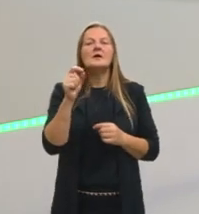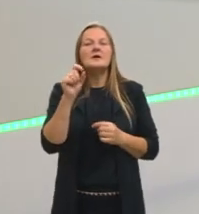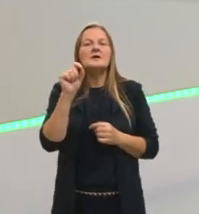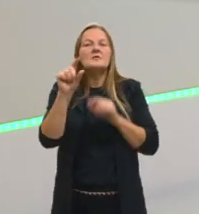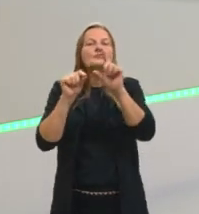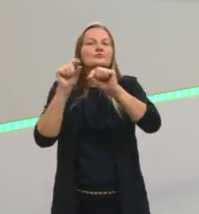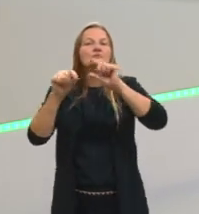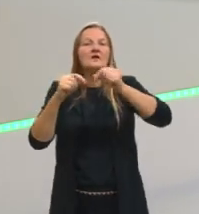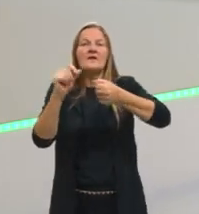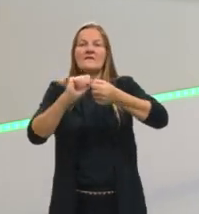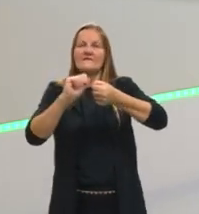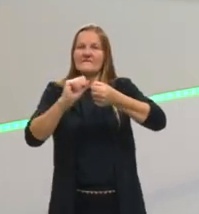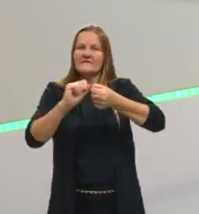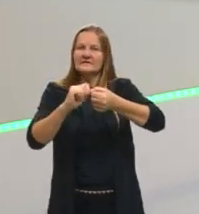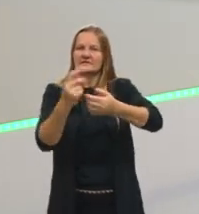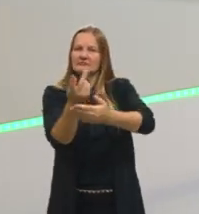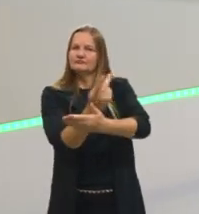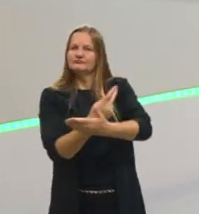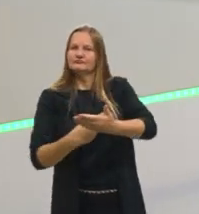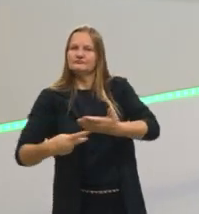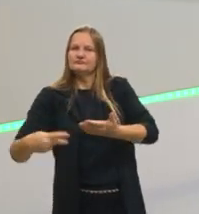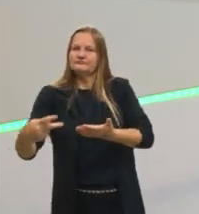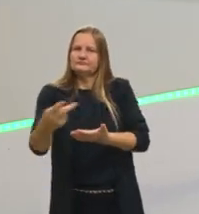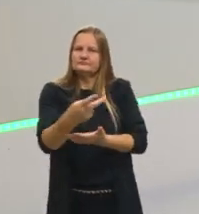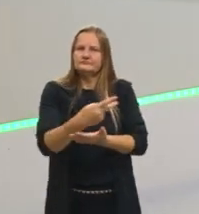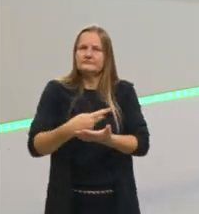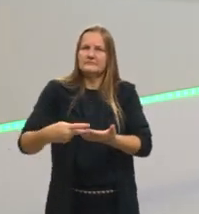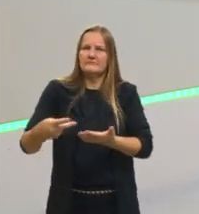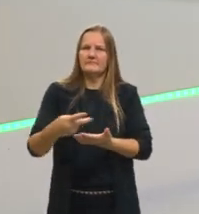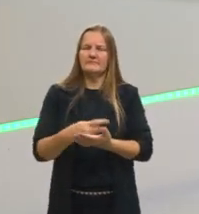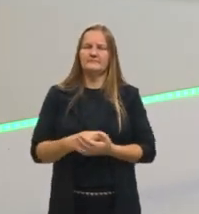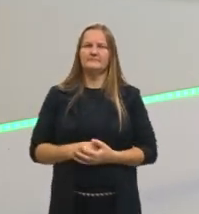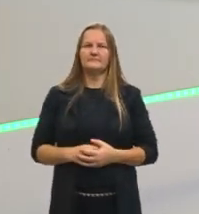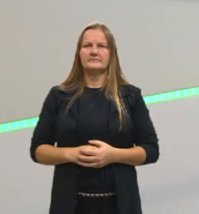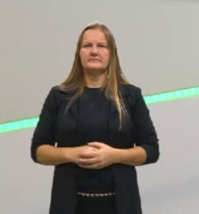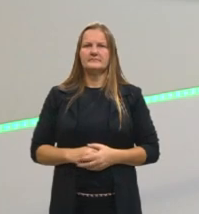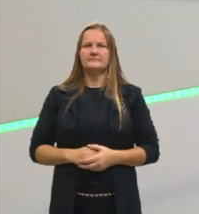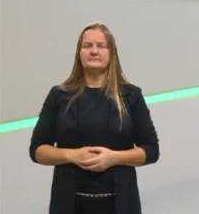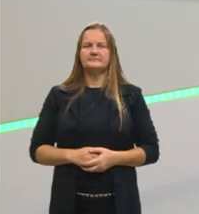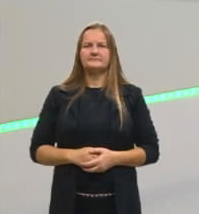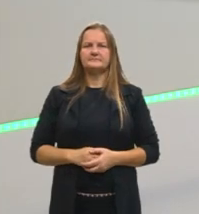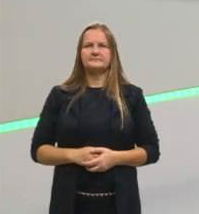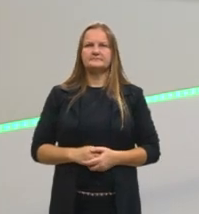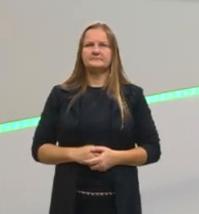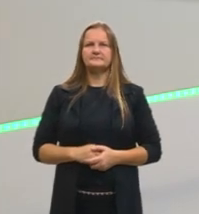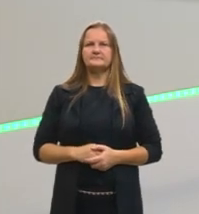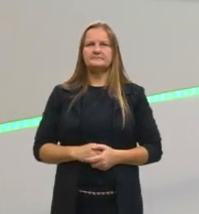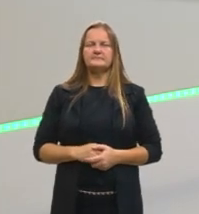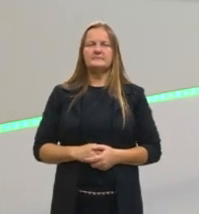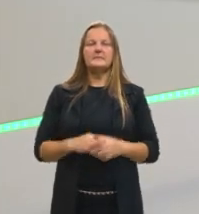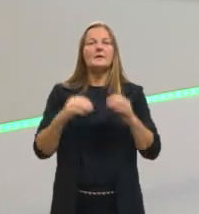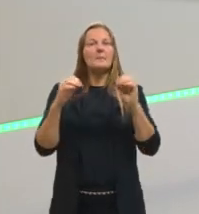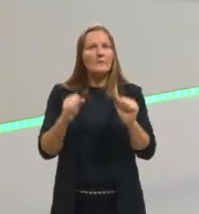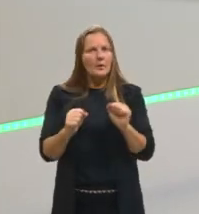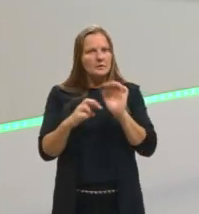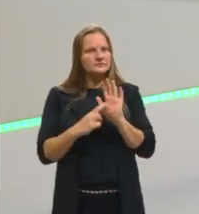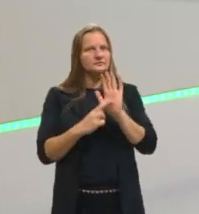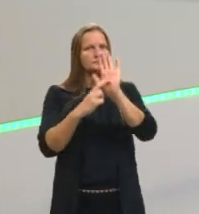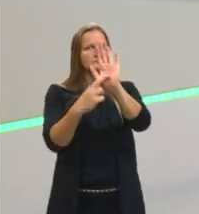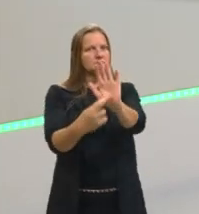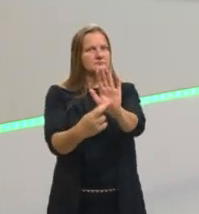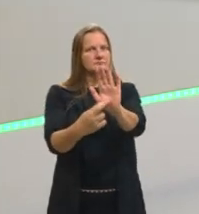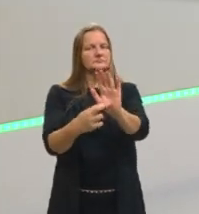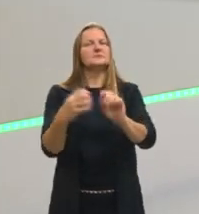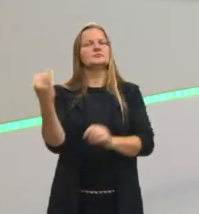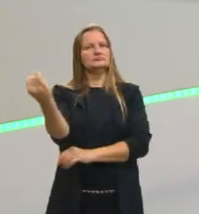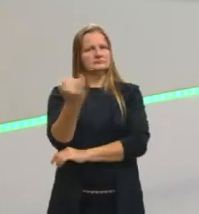pessoa que está fazendo o o o mapa tá a gurizada E aí então ela pode ser representada né E aí a gente vê